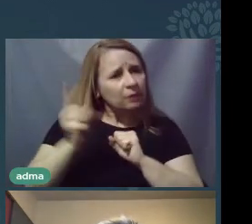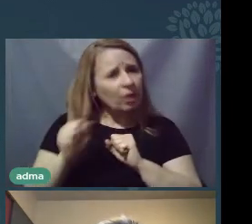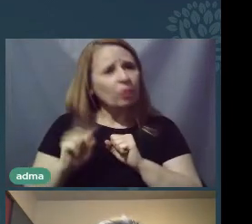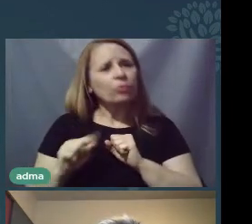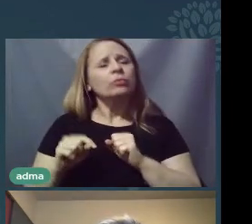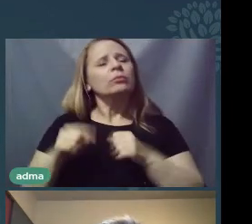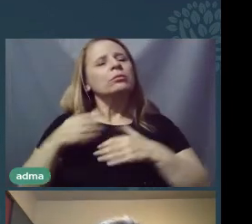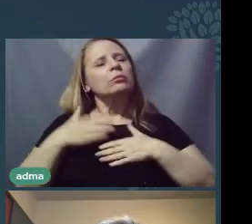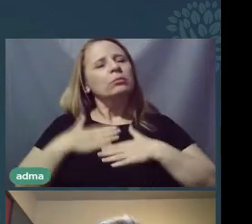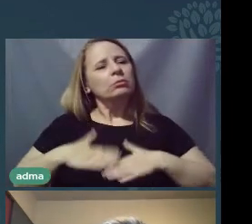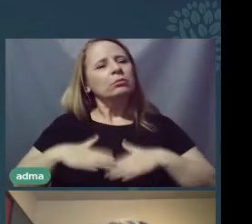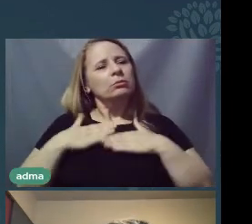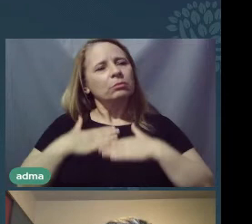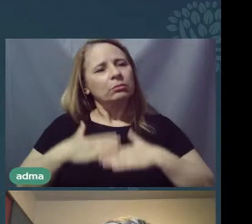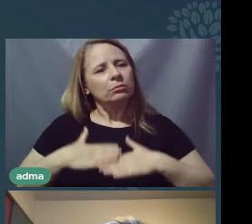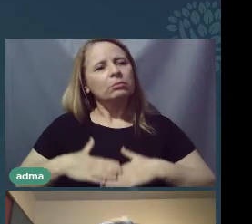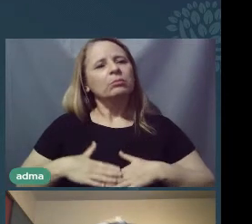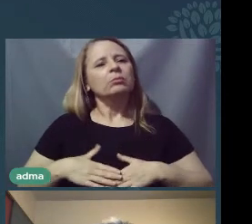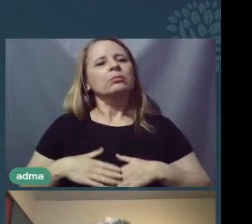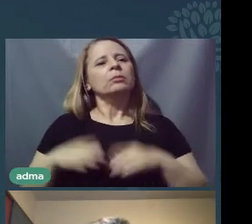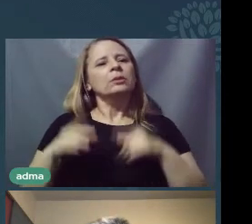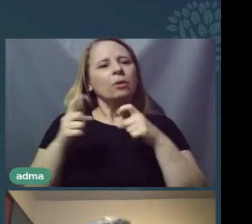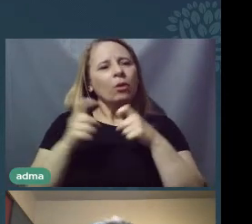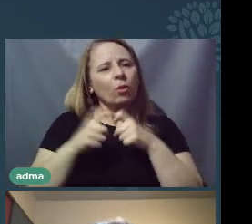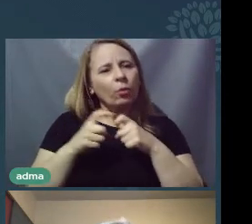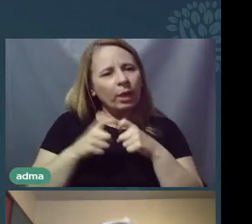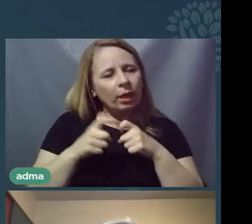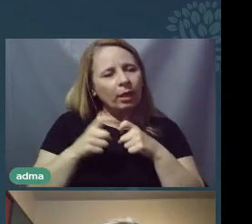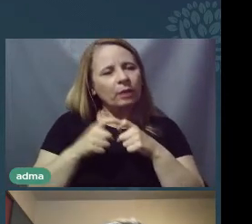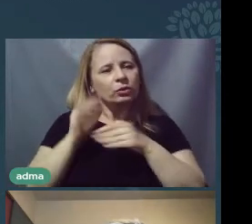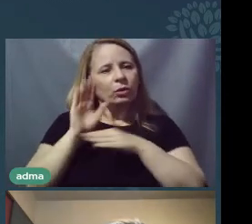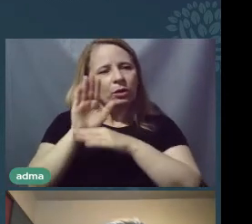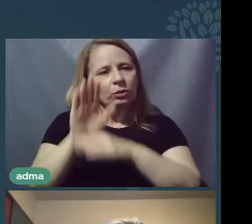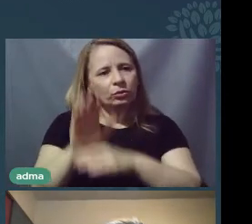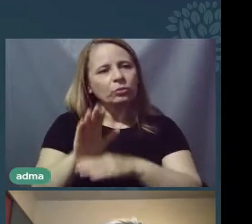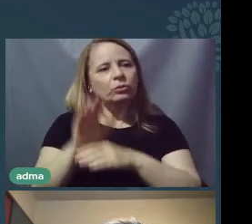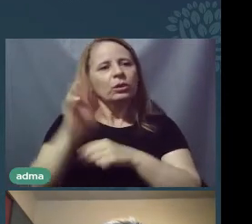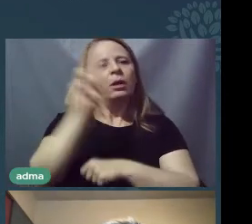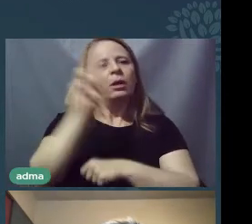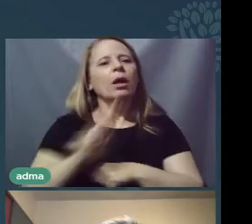da parceria do médico assistente com a família.